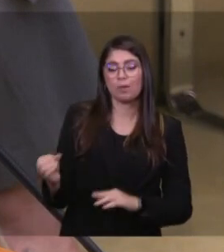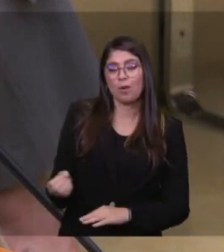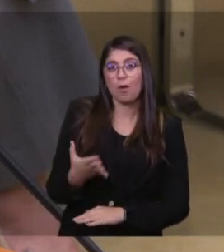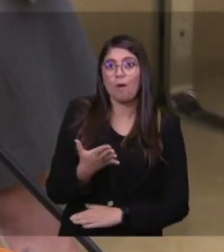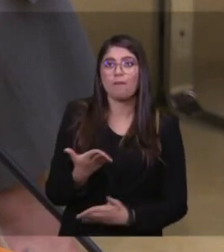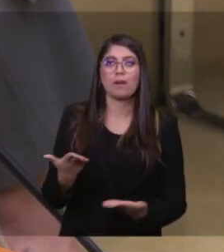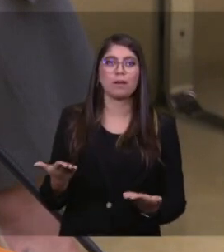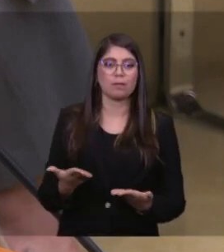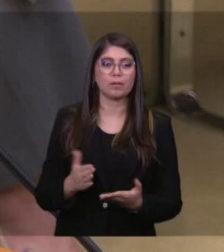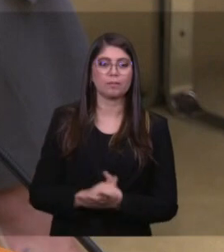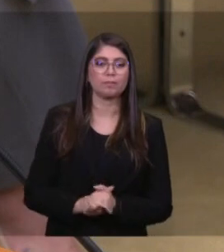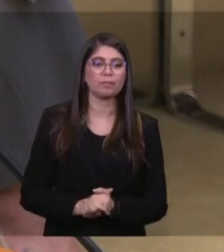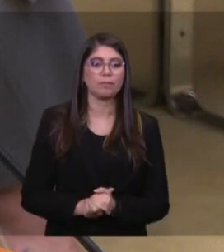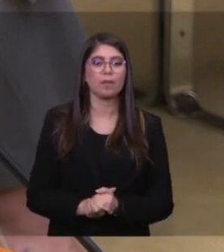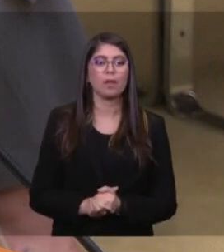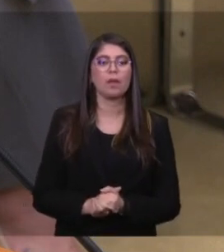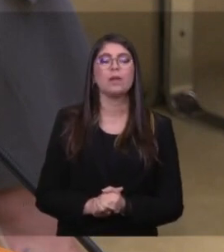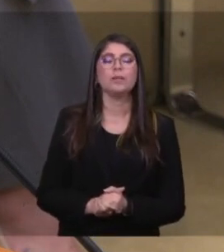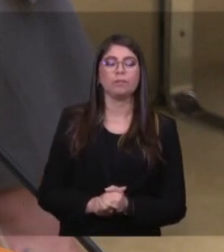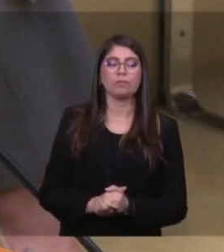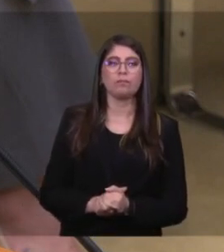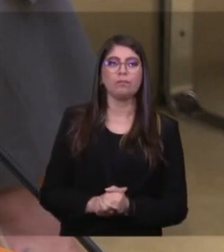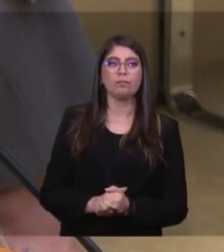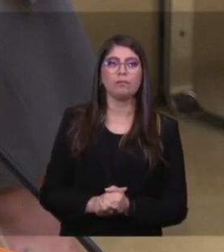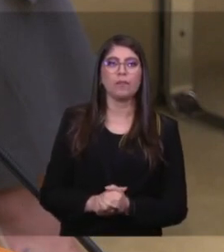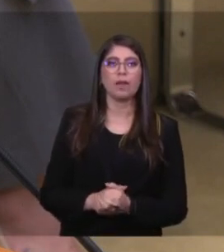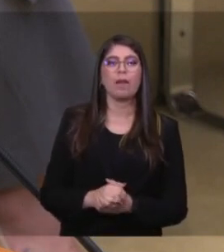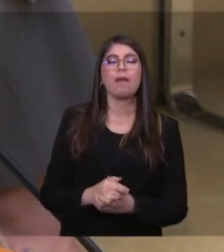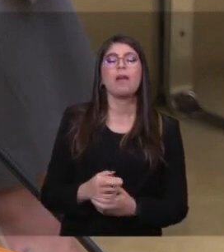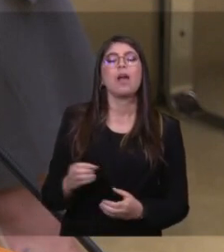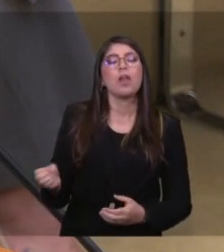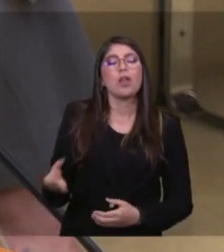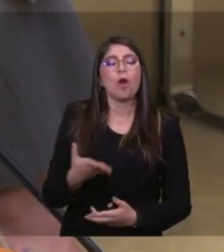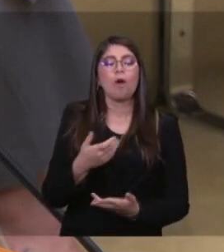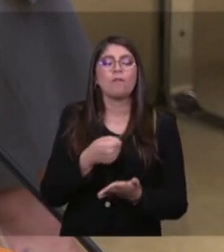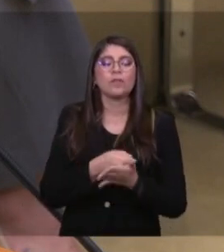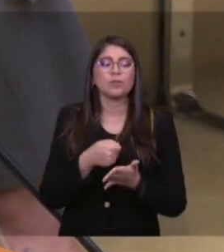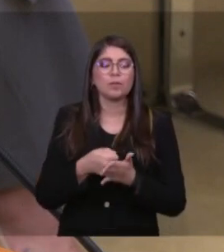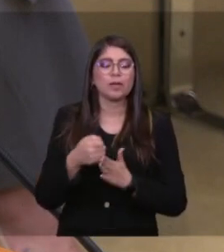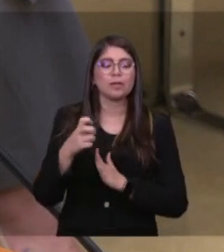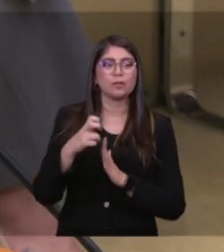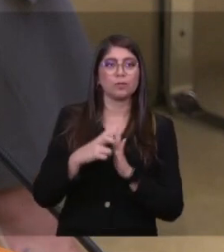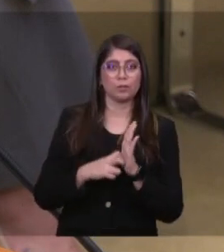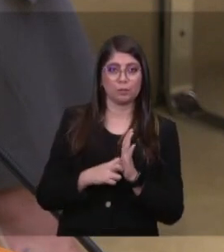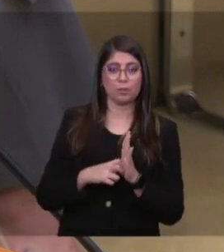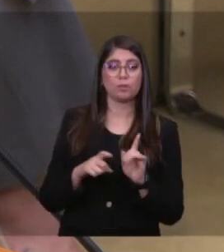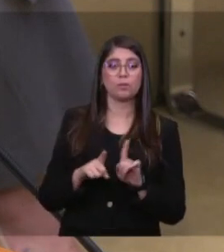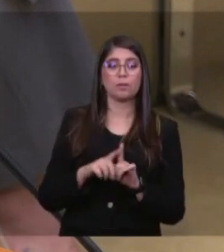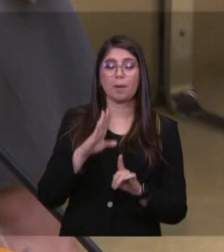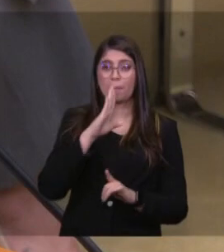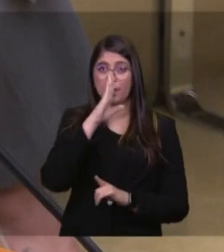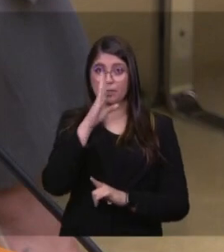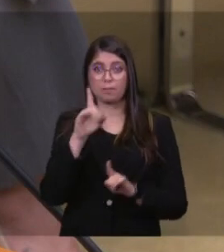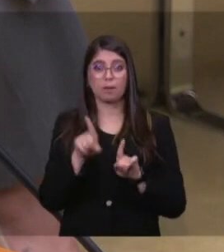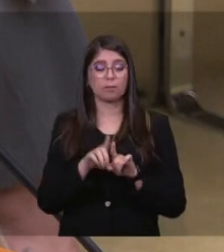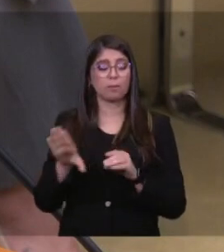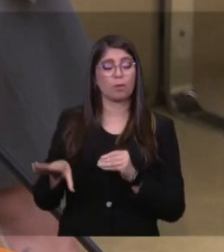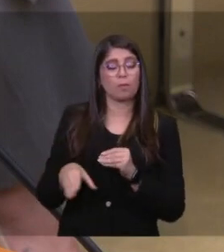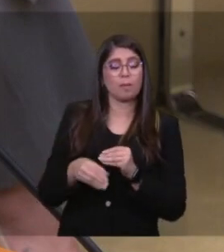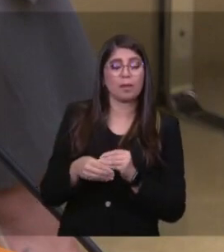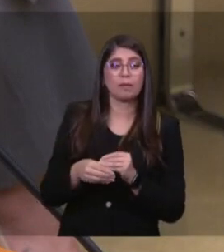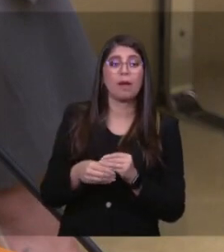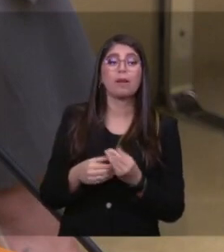jurídico-tributária. Instituiu novos ônus fiscais, novas obrigações tributárias, principais e acessórias, ou